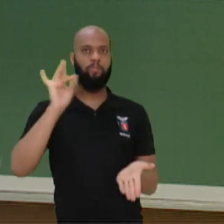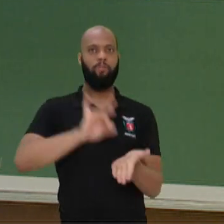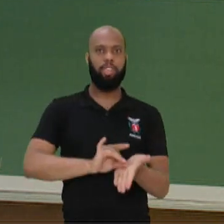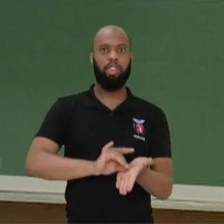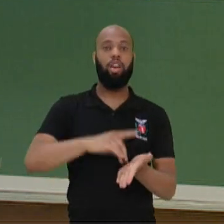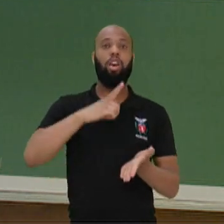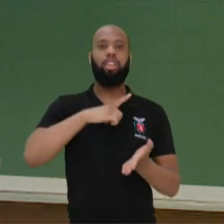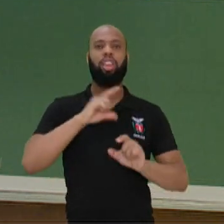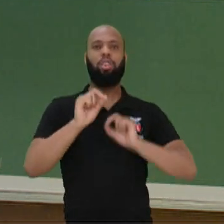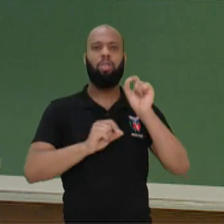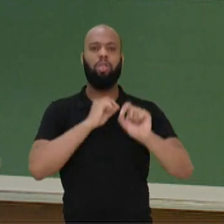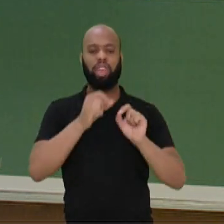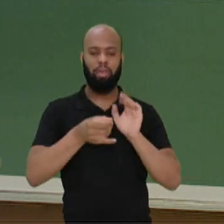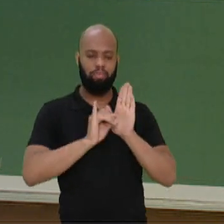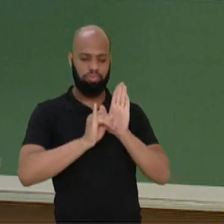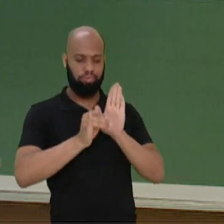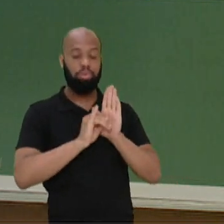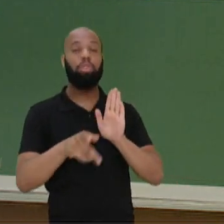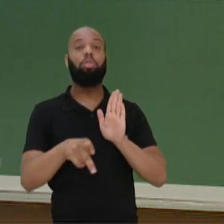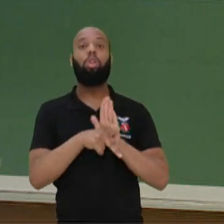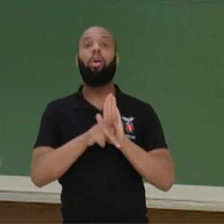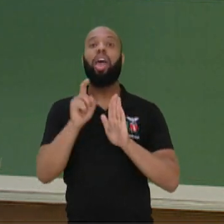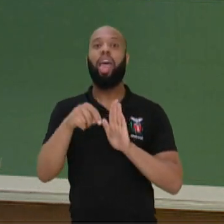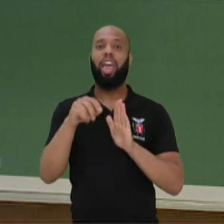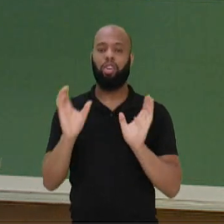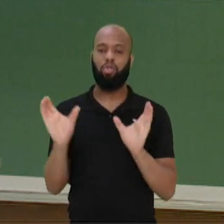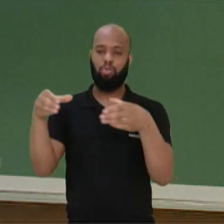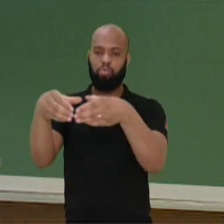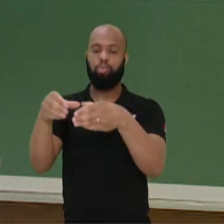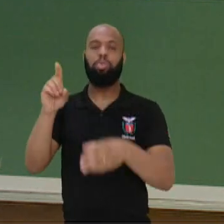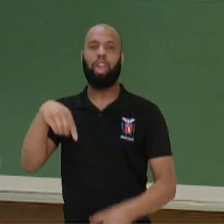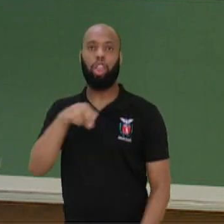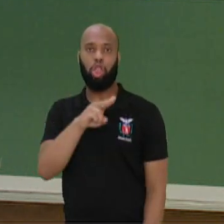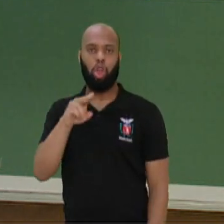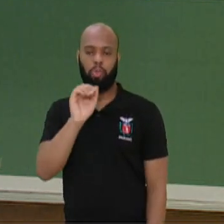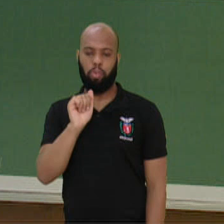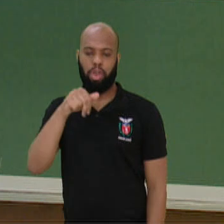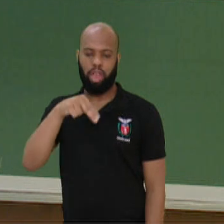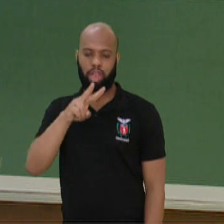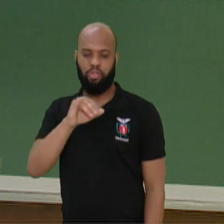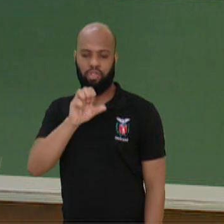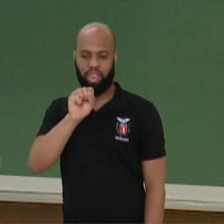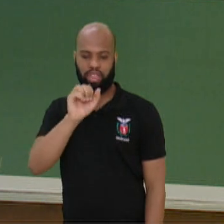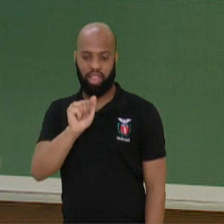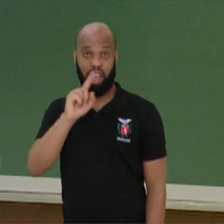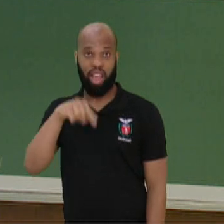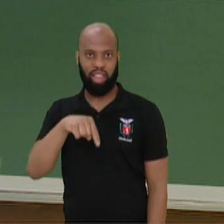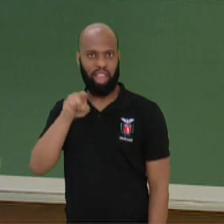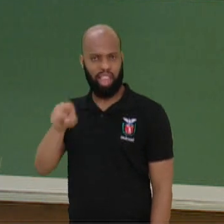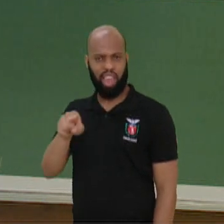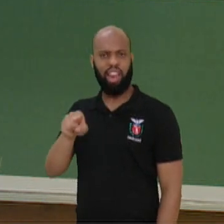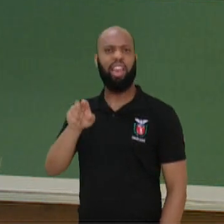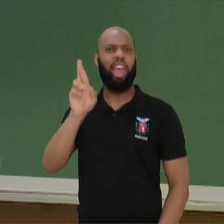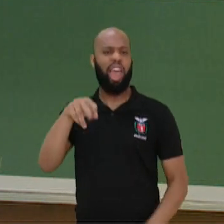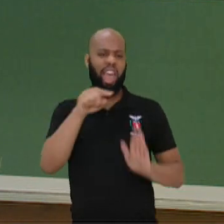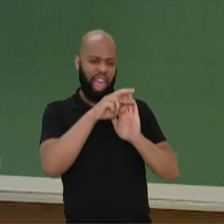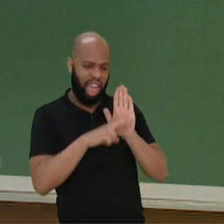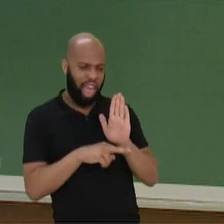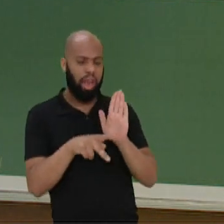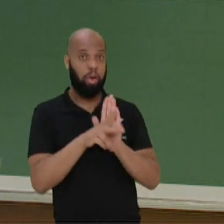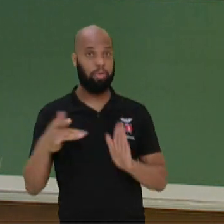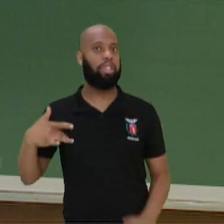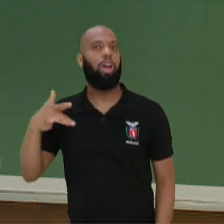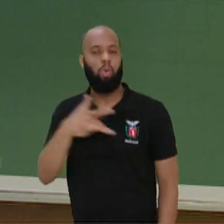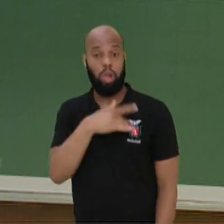foi editado pela Anvisa, a Agência Nacional da Vigilância Sanitária, que está ligada ao Ministério da Saúde aqui no Brasil.